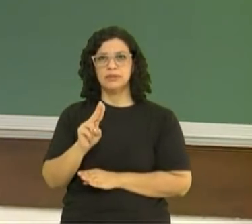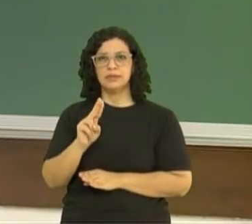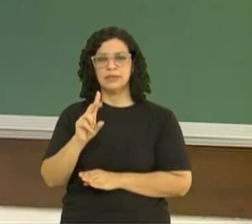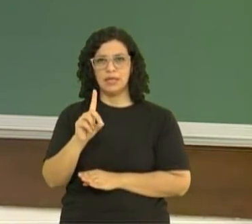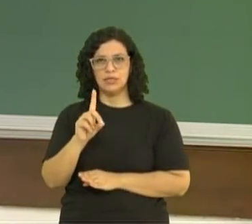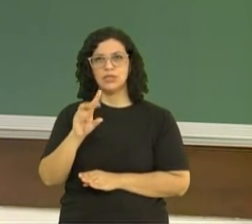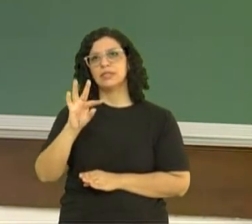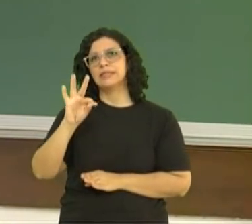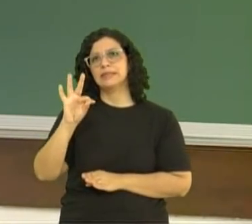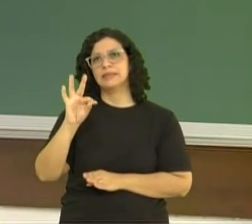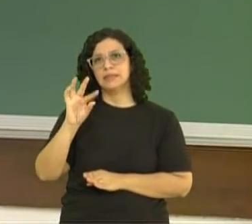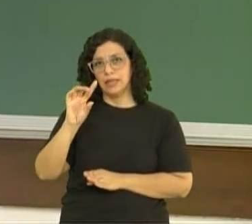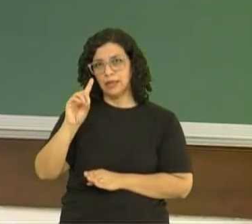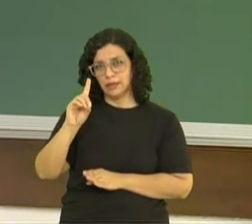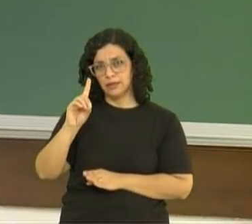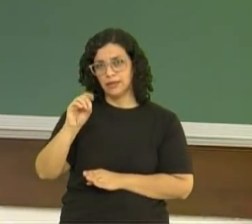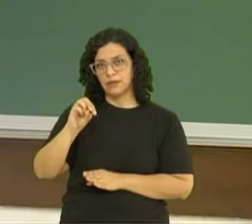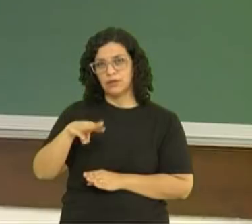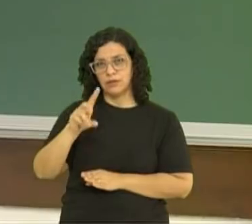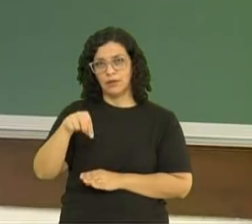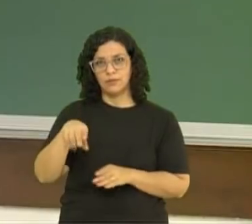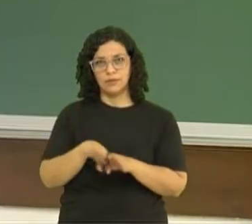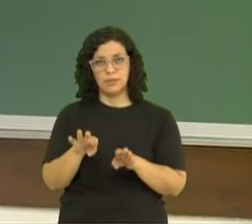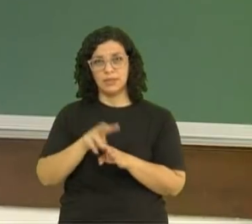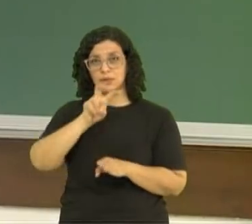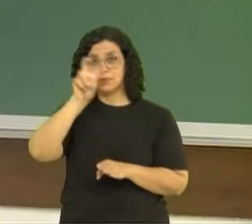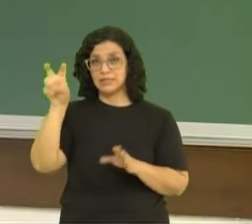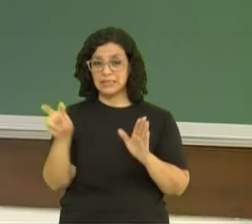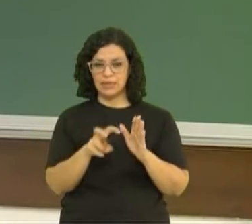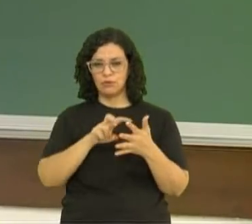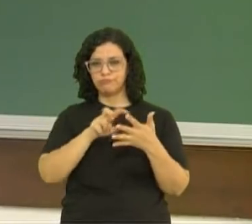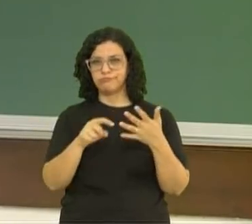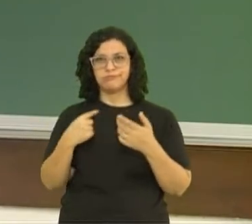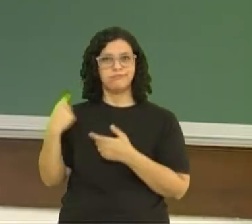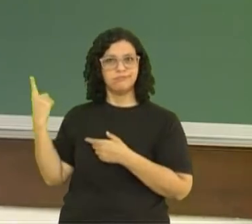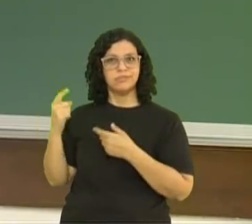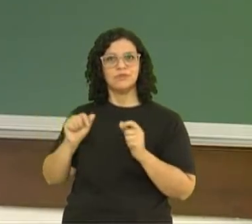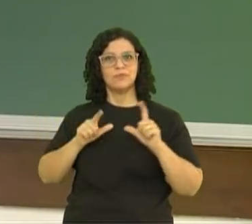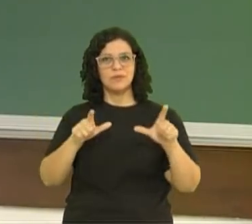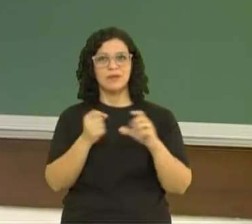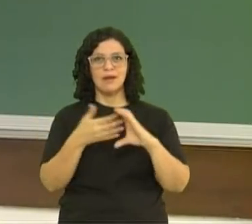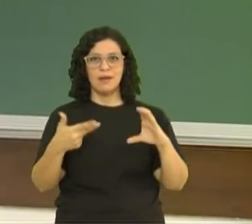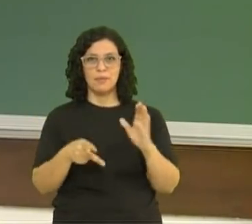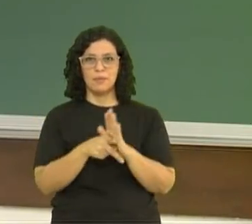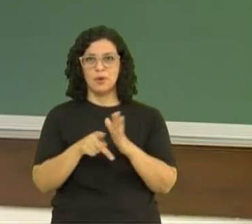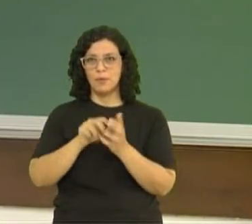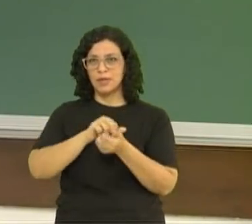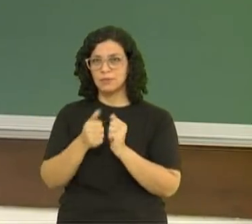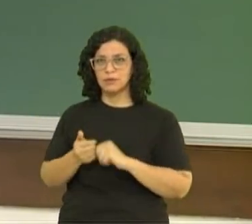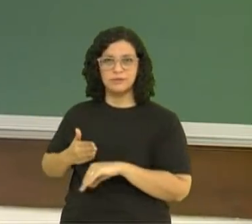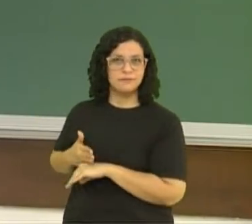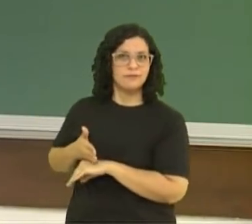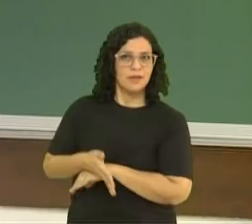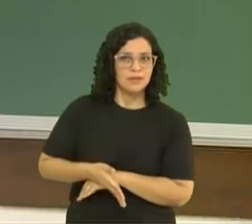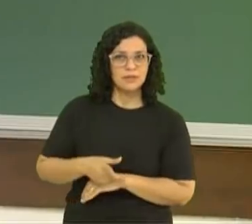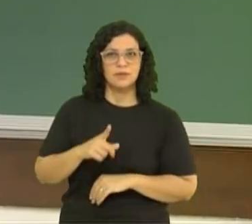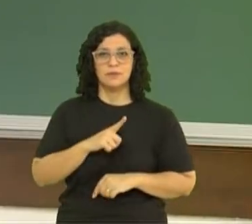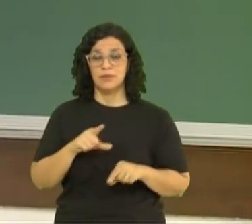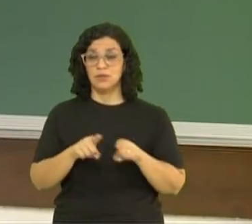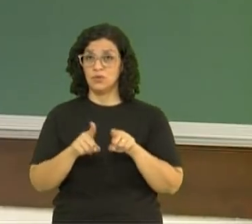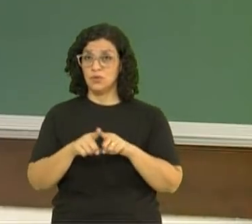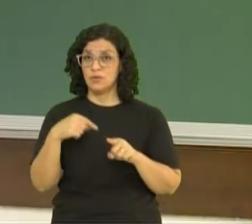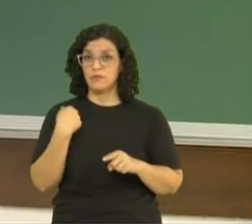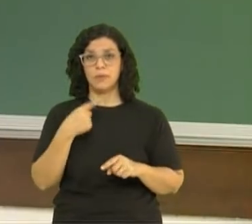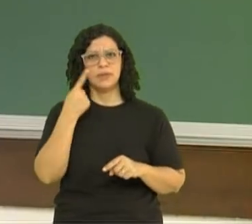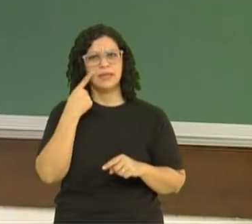são cinco esportes, né? Que são caracterizados esportes de invasão. Né? Então, quando nós